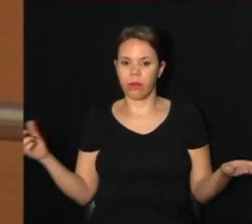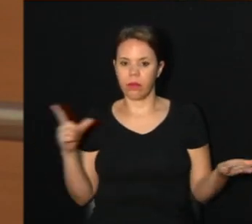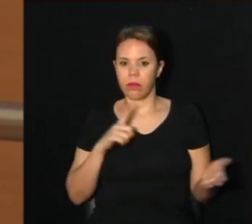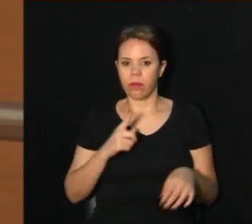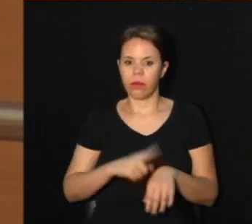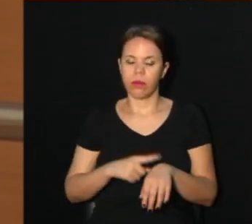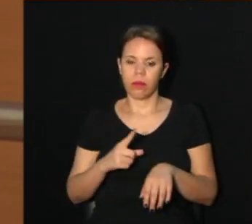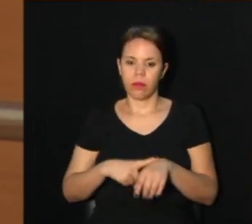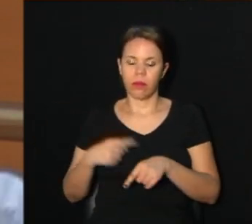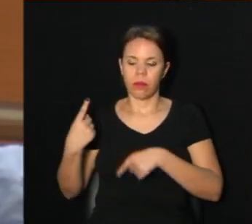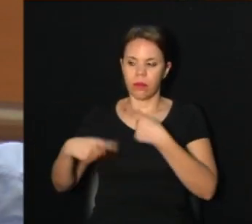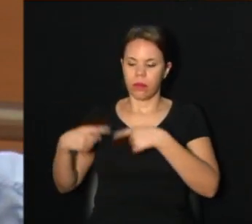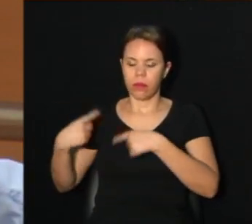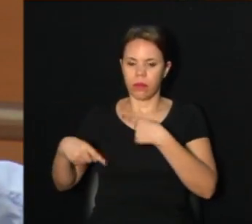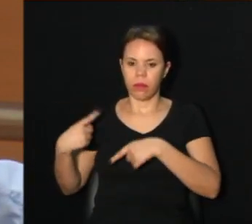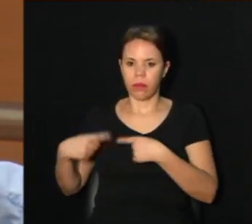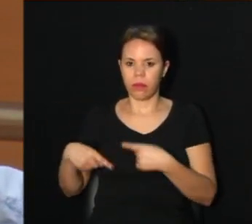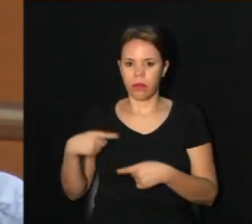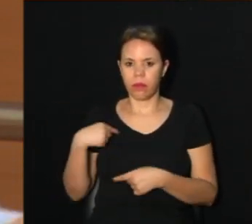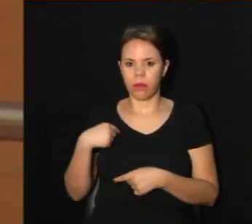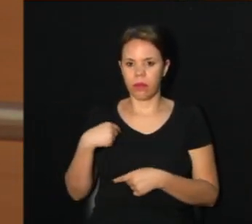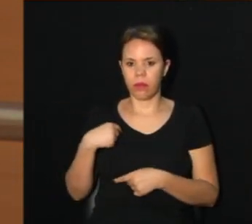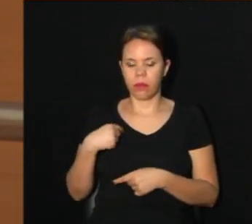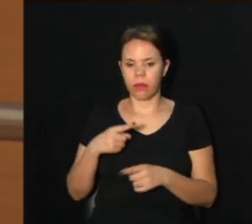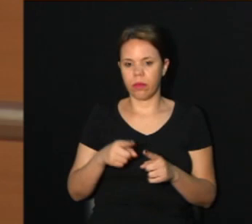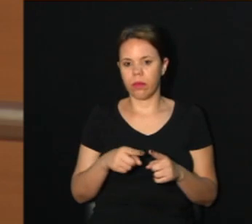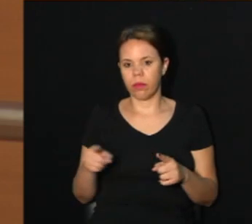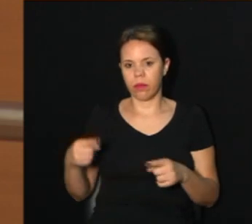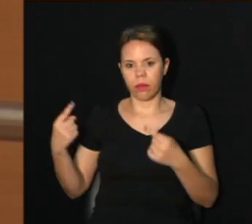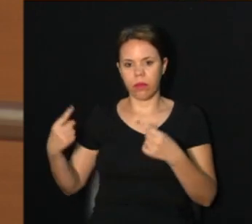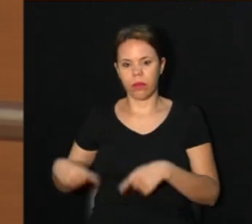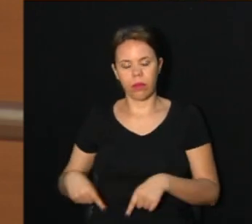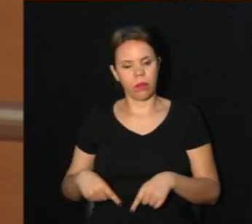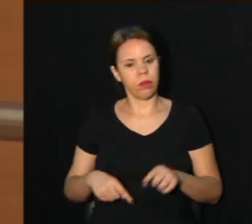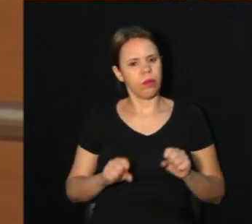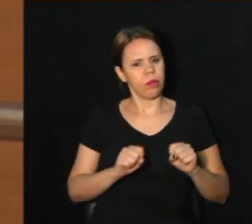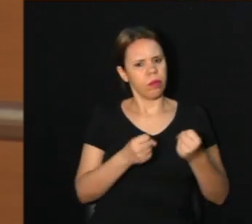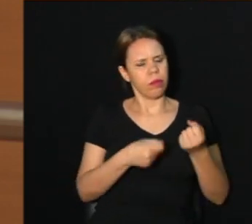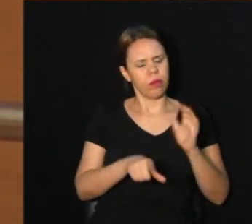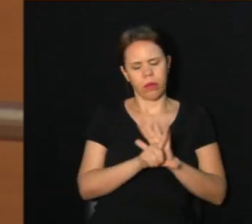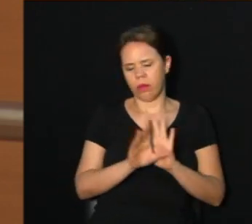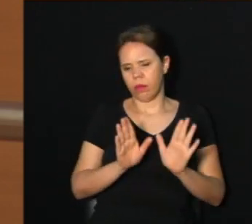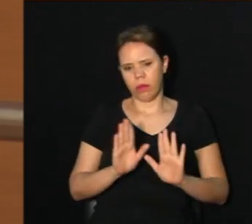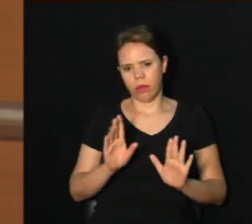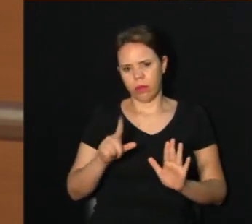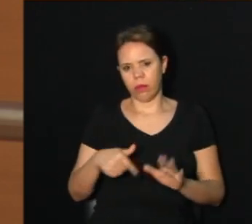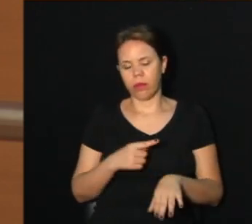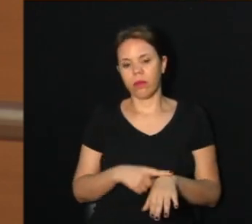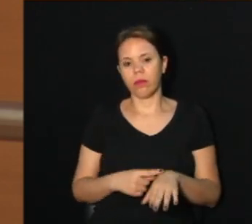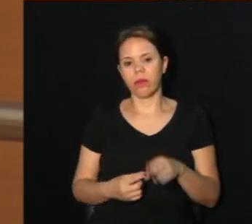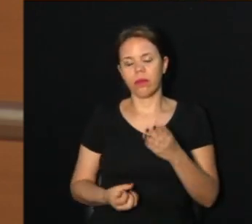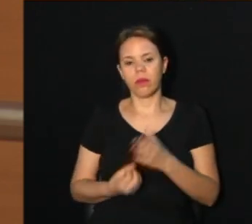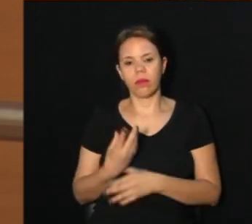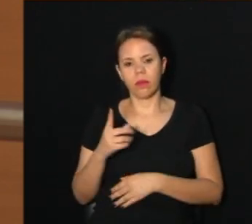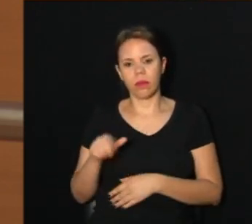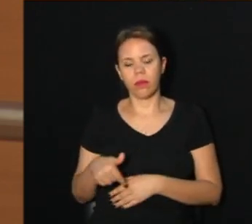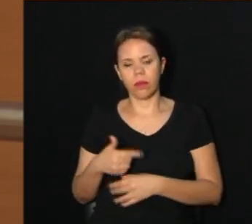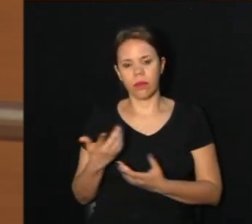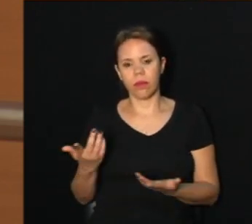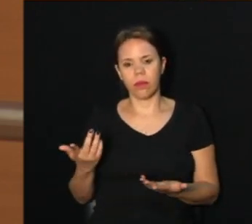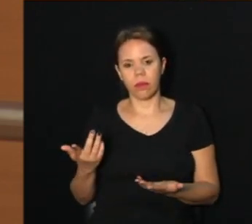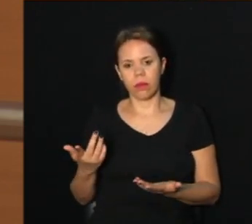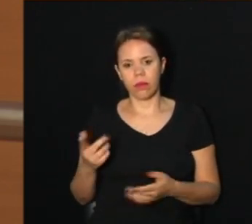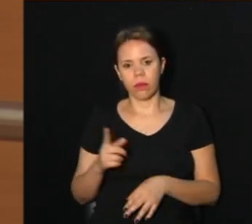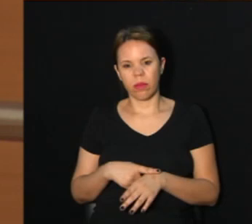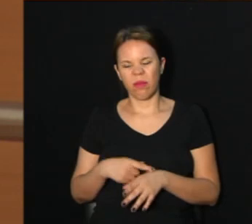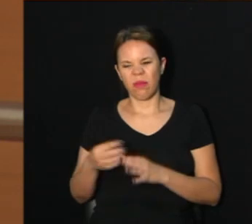momento da política, por isso que eu falo espírito do tempo, não é ser contra ou a favor, né, da lei. O momento de se criar esse ponto, na verdade, seria o momento de